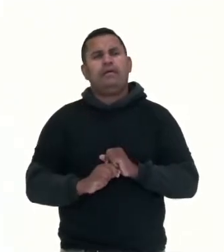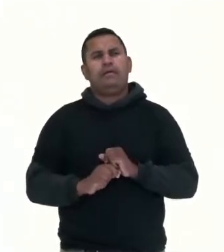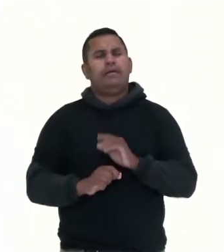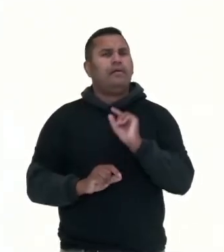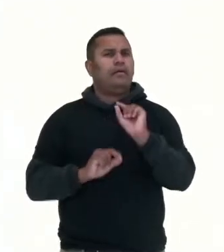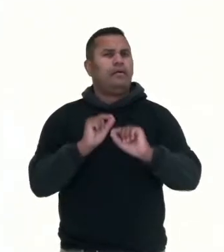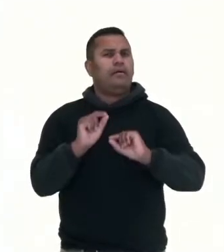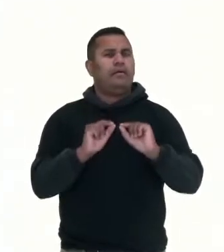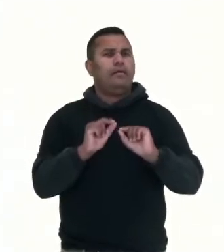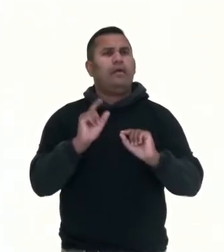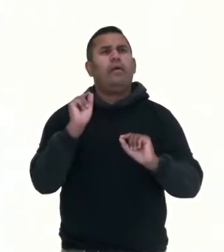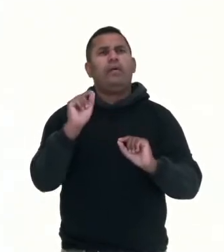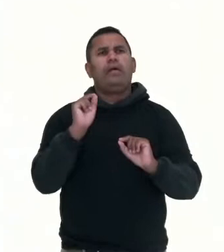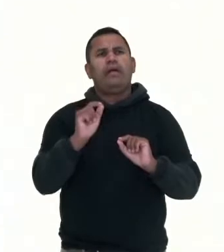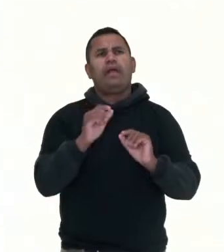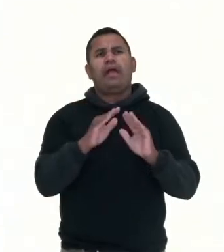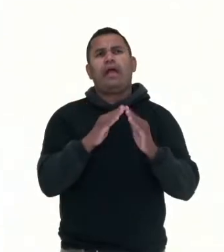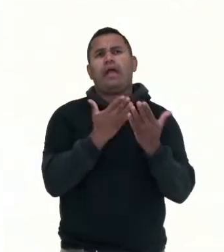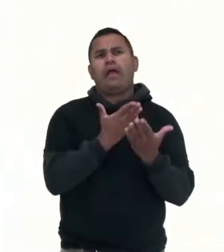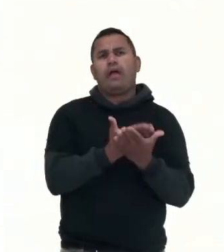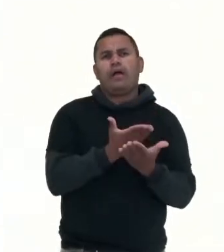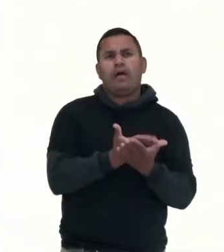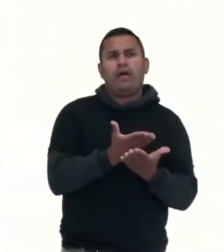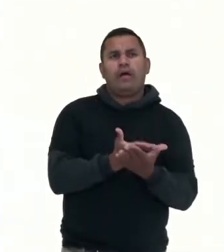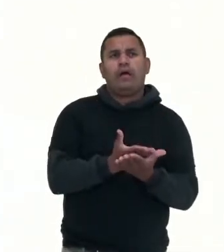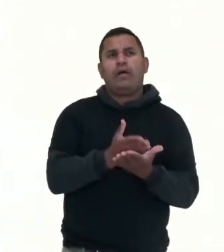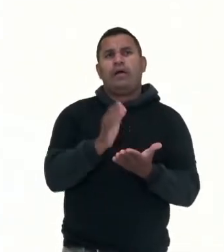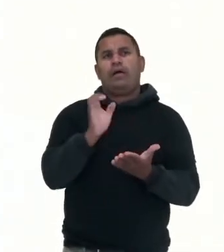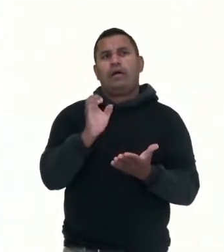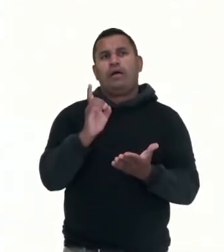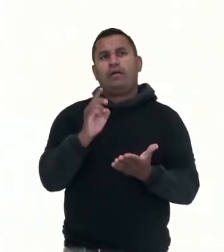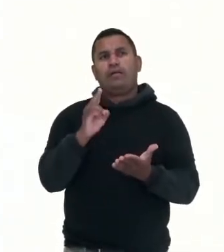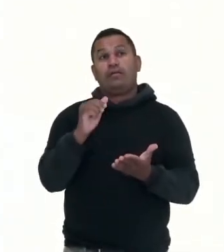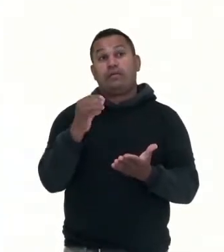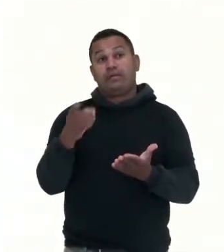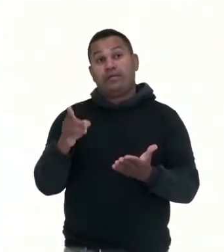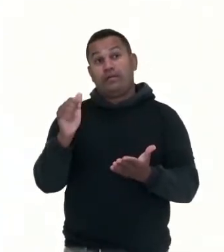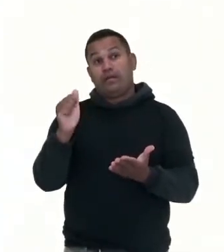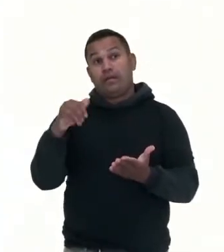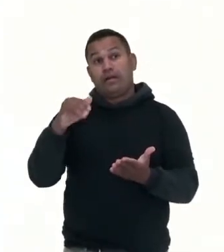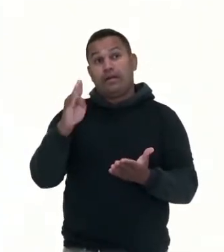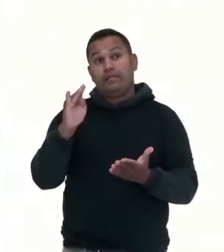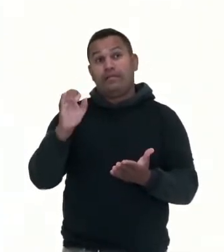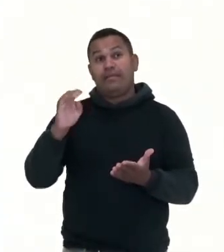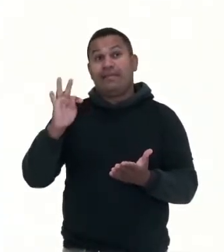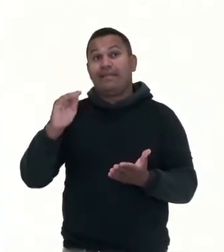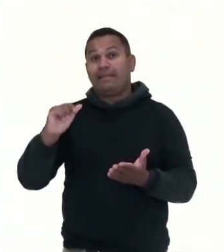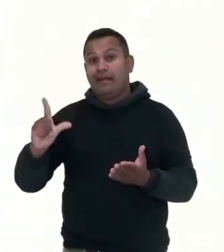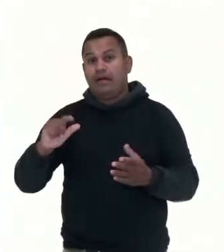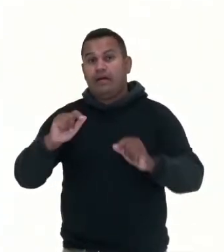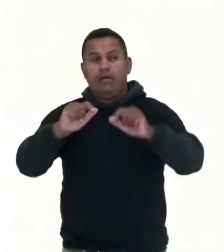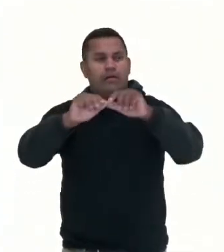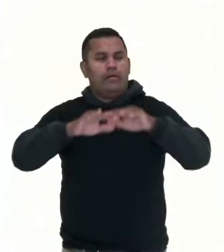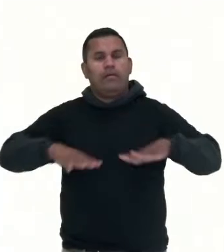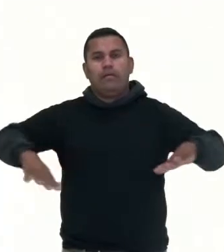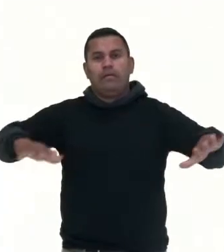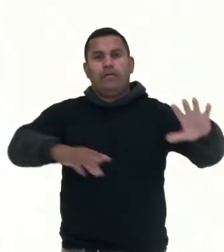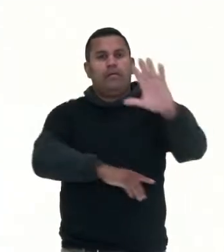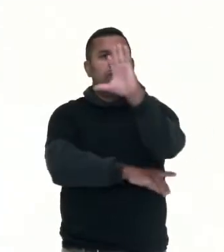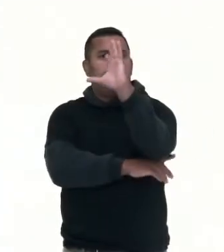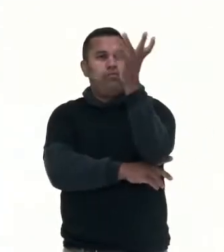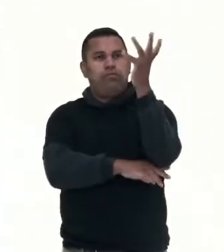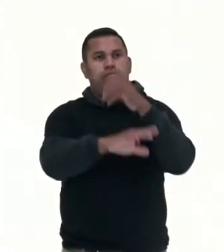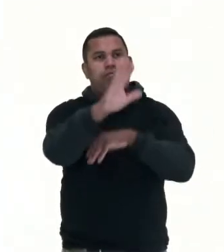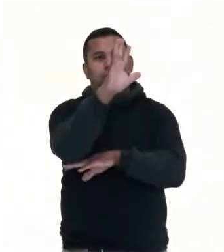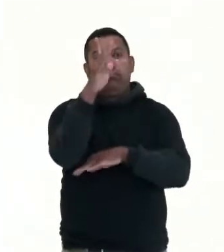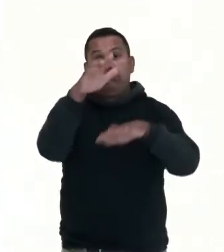A crise socioambiental que ocorre no mundo globalizado. Então, reflexões e ações a respeito dos problemas ambientais, políticos,